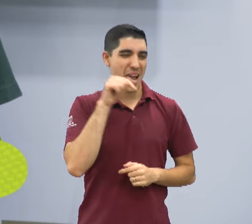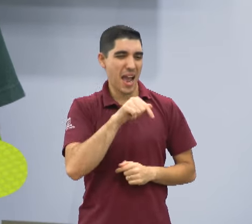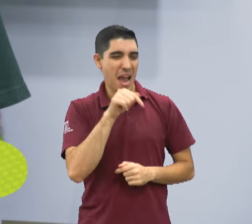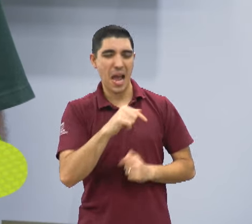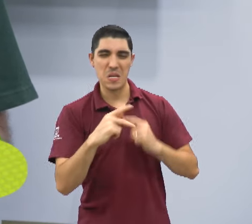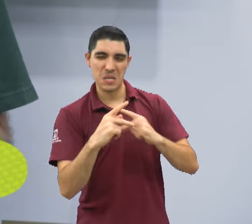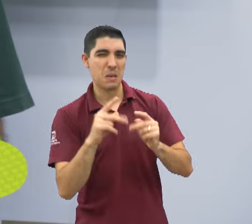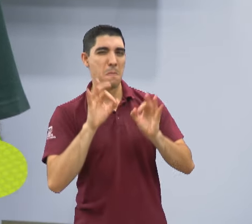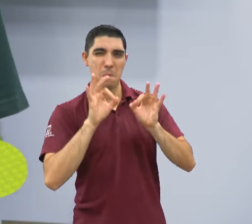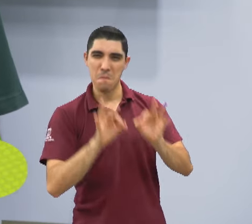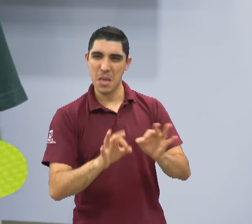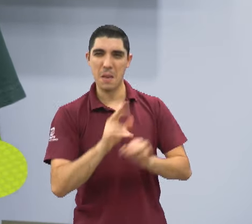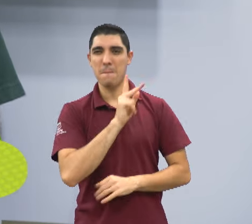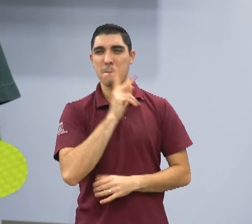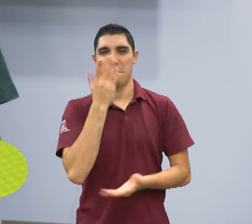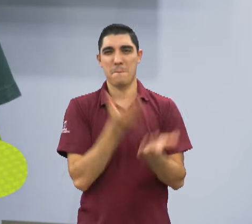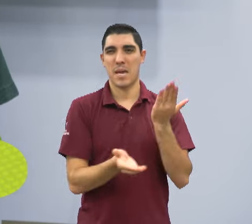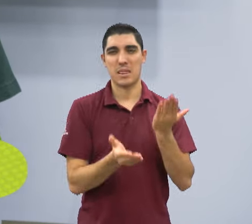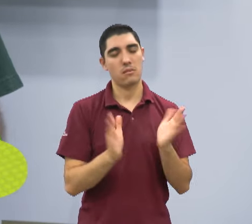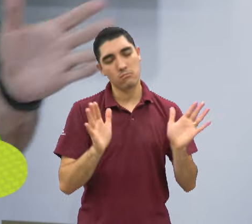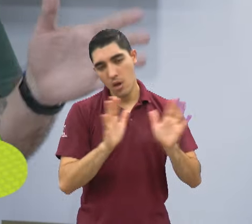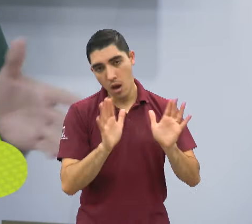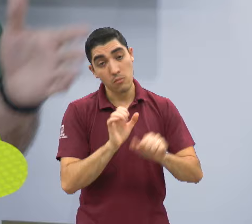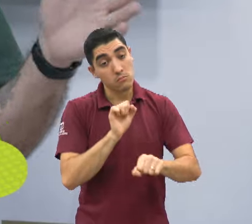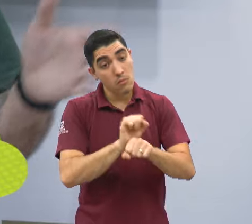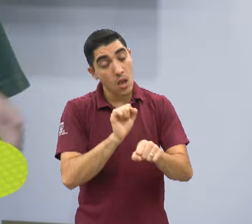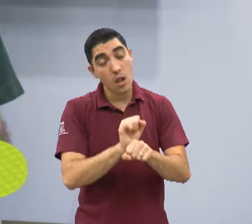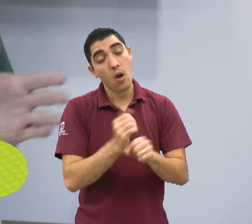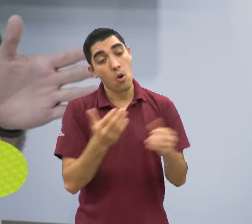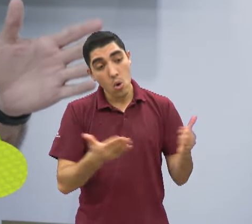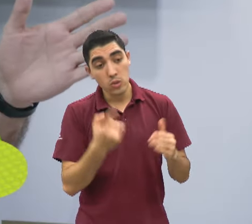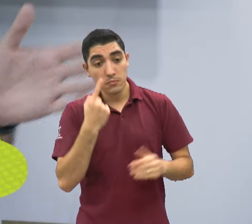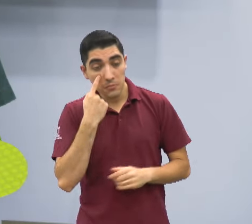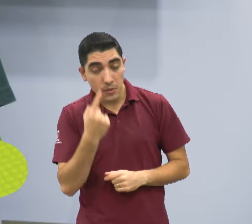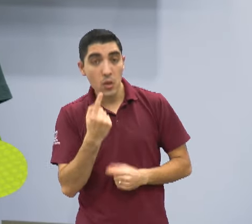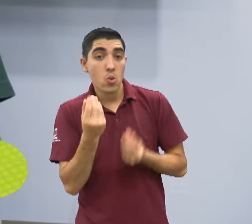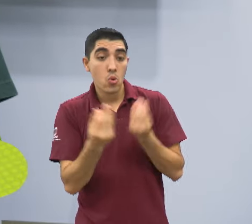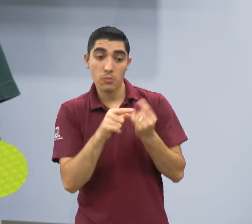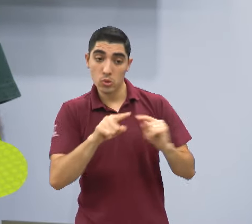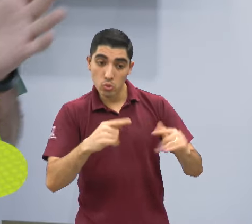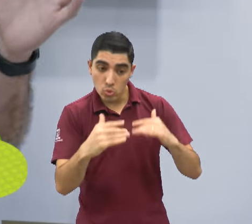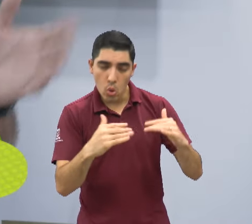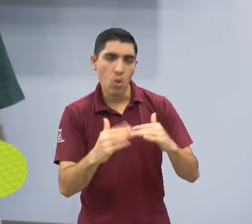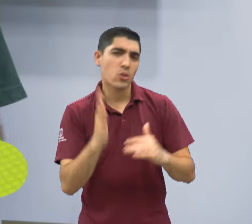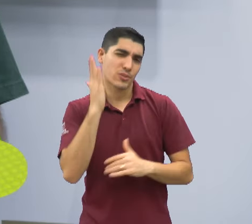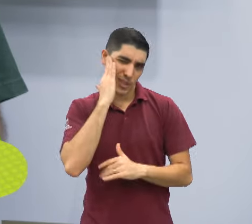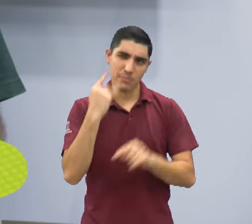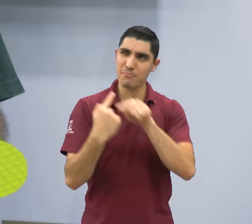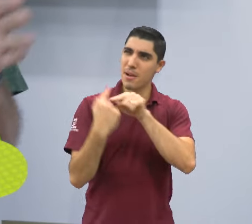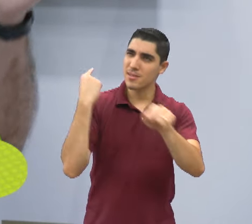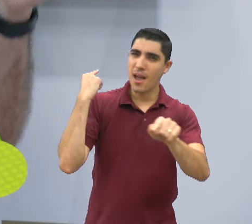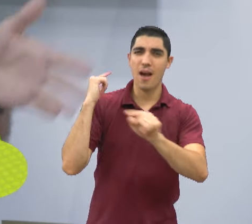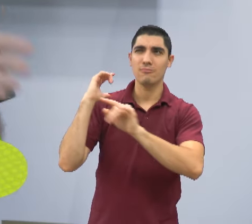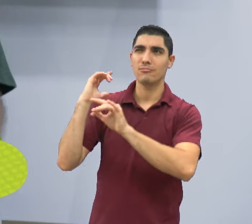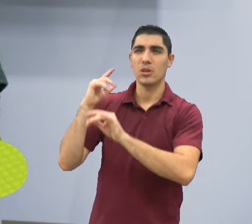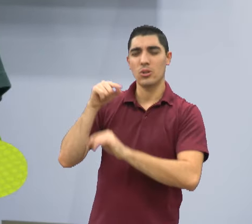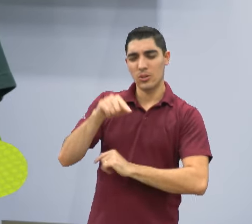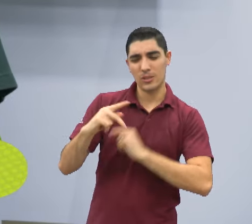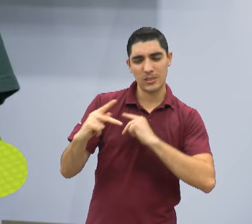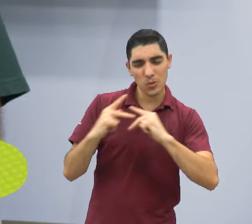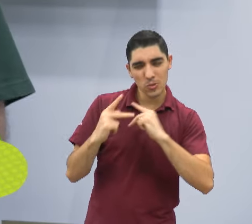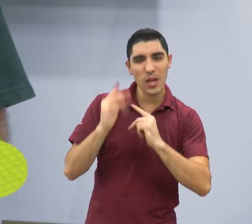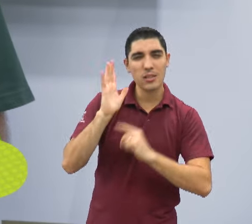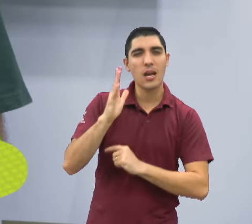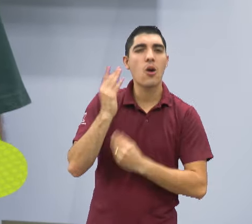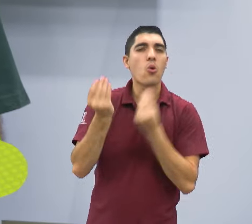precipitadamente antecipado, né? Então tem que esperar, apesar de a gente ter falado aqui do retrospecto do São José, da história das finais